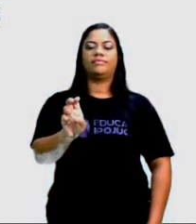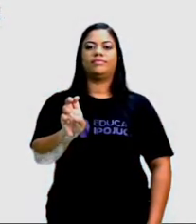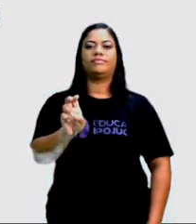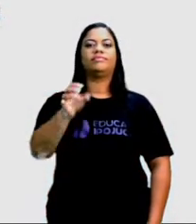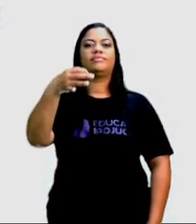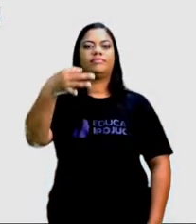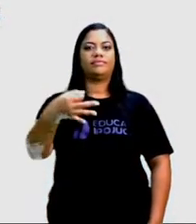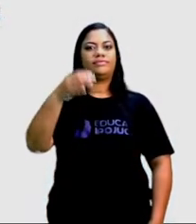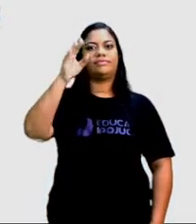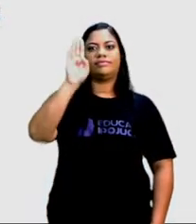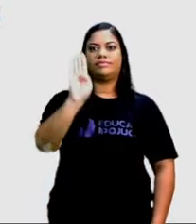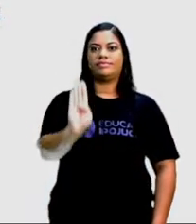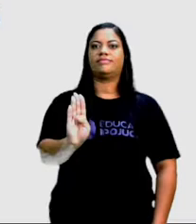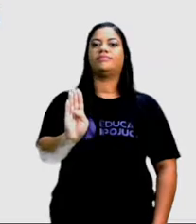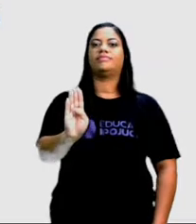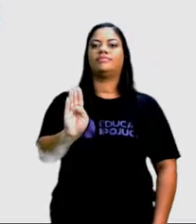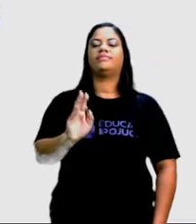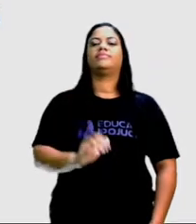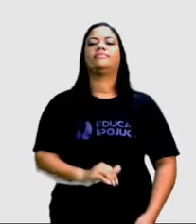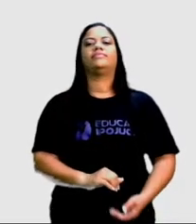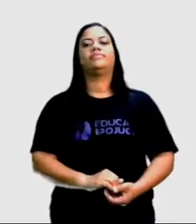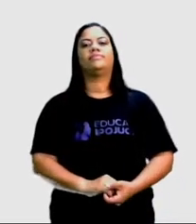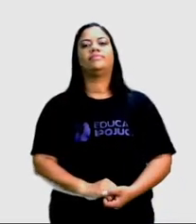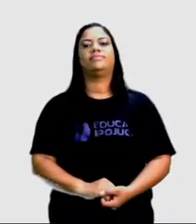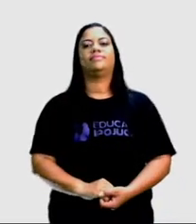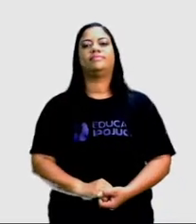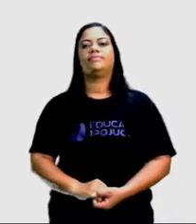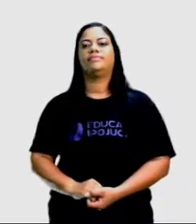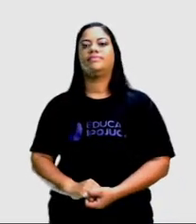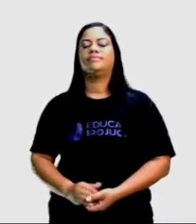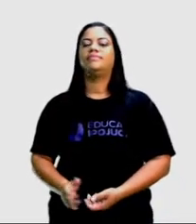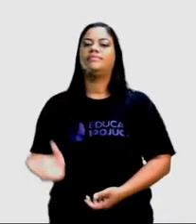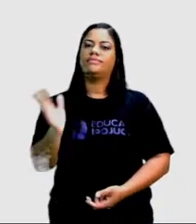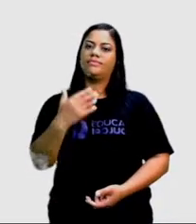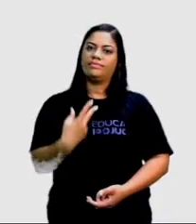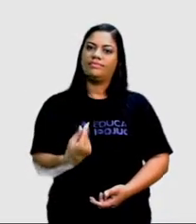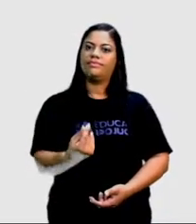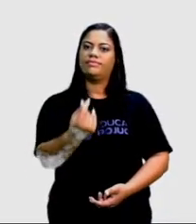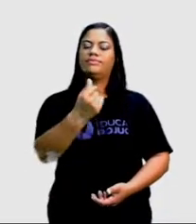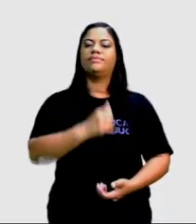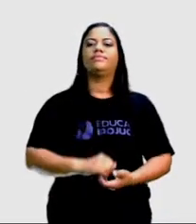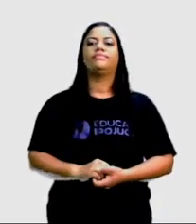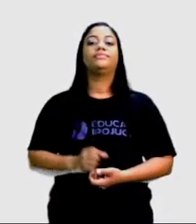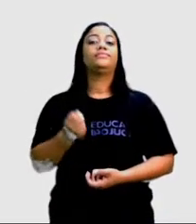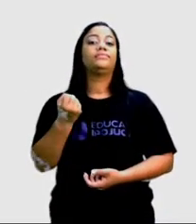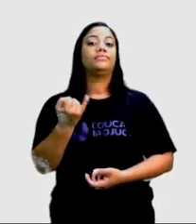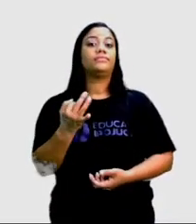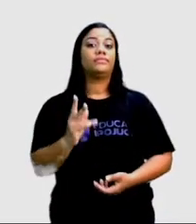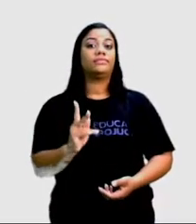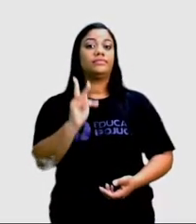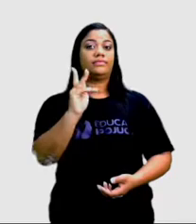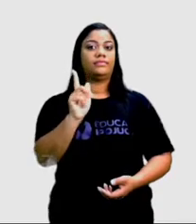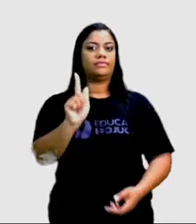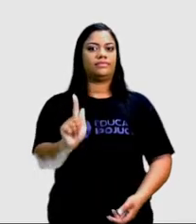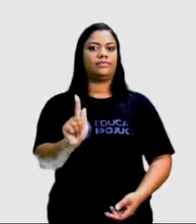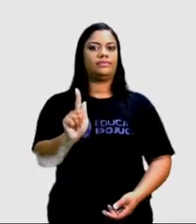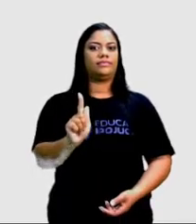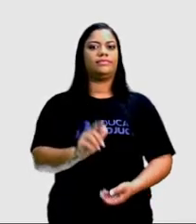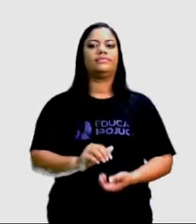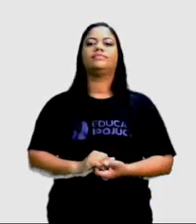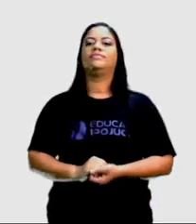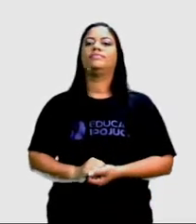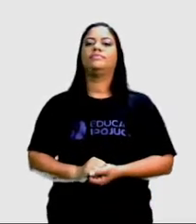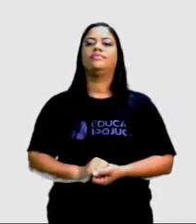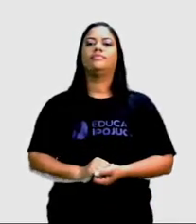Letra B é a resposta correta. Vamos para a próxima. Quantos quilogramas? Vamos de